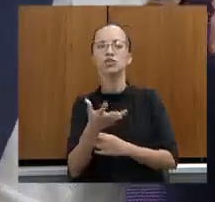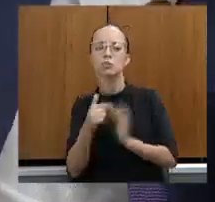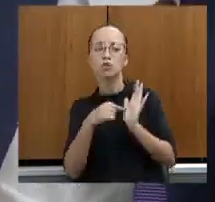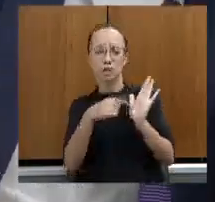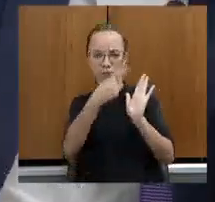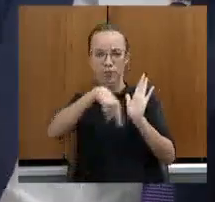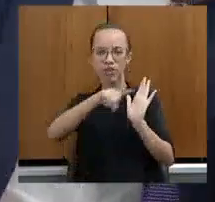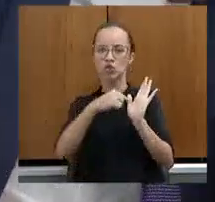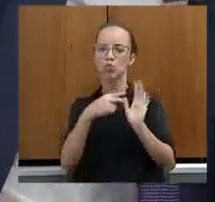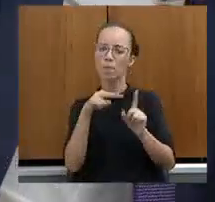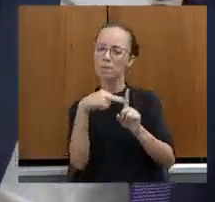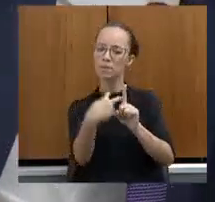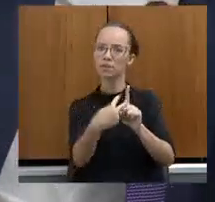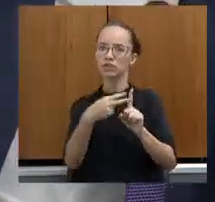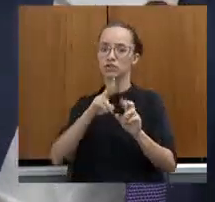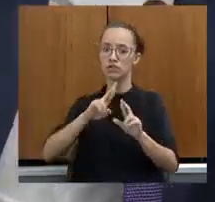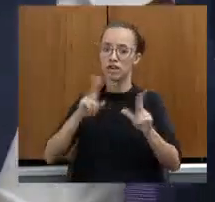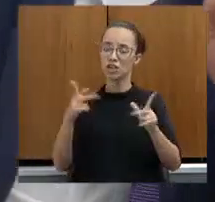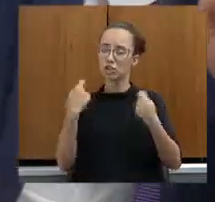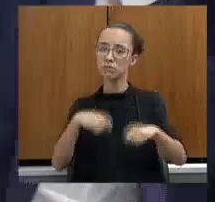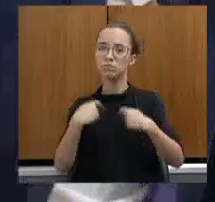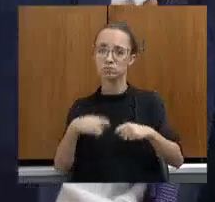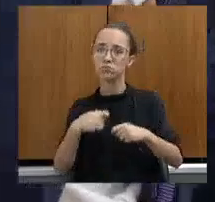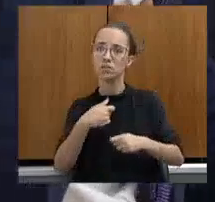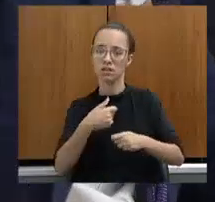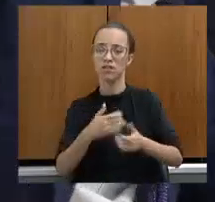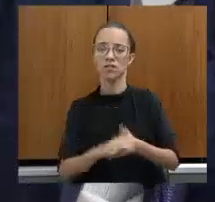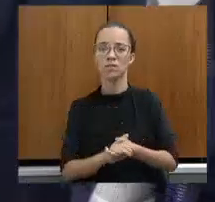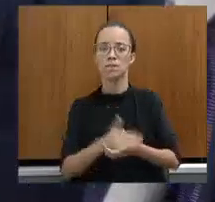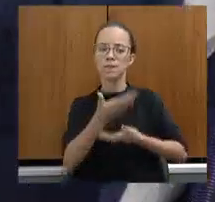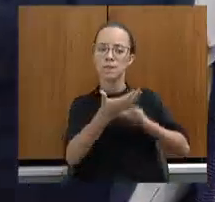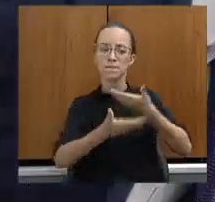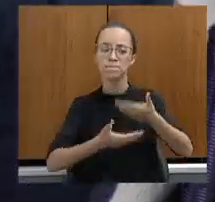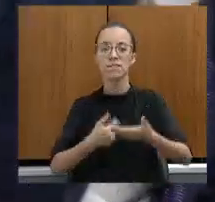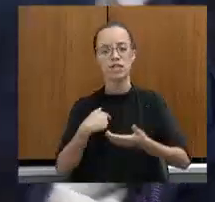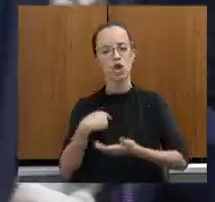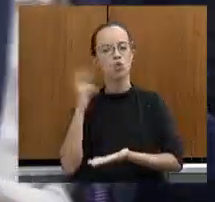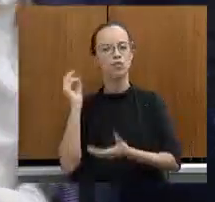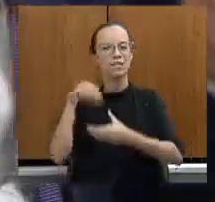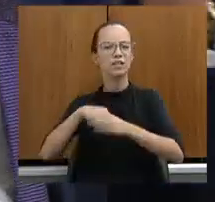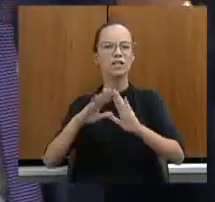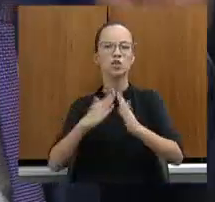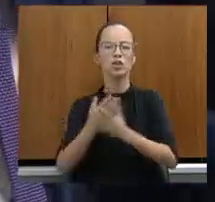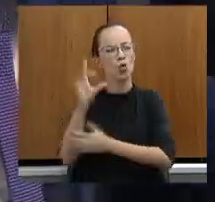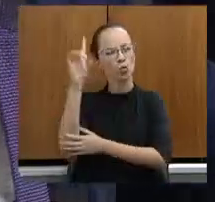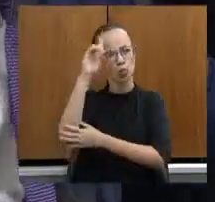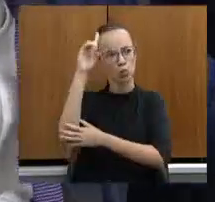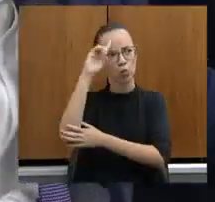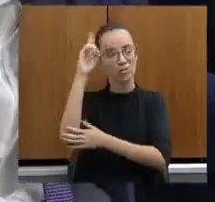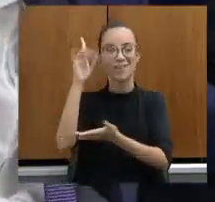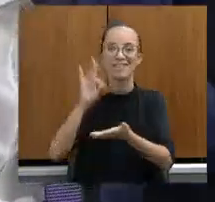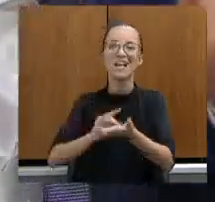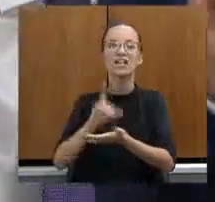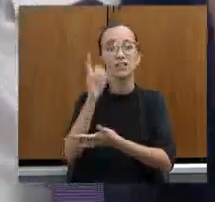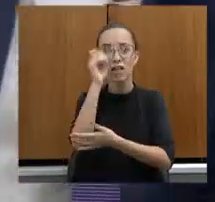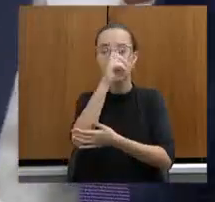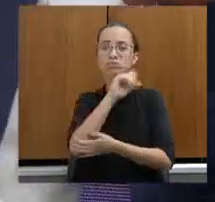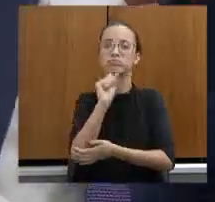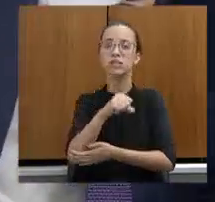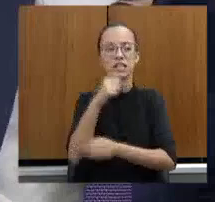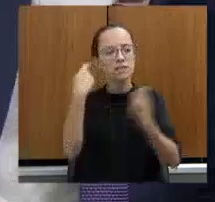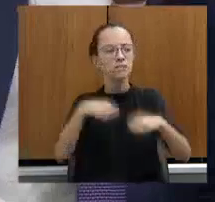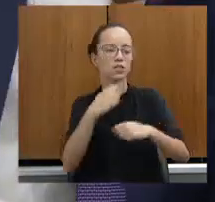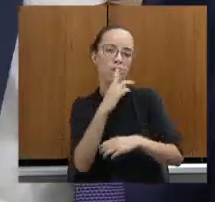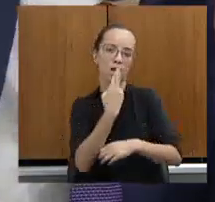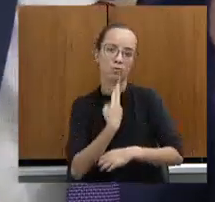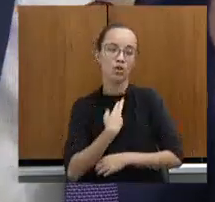que também precisa ser trazido e eu estou dentro da escola cotidianamente eu sei que a realidade está difícil e precisava de